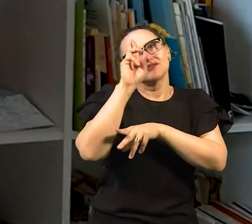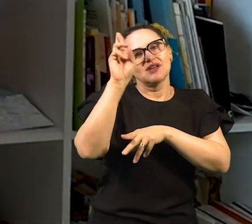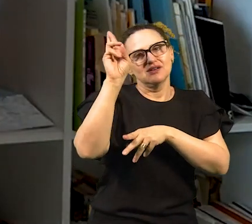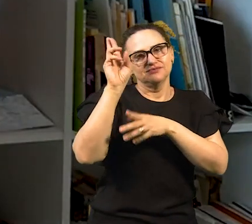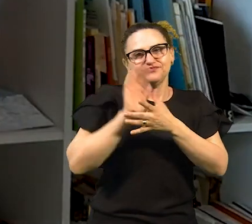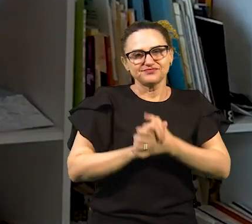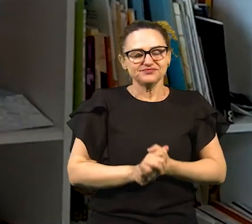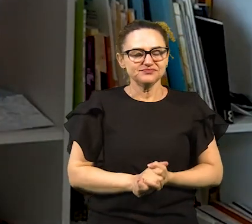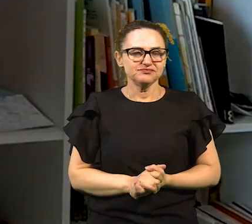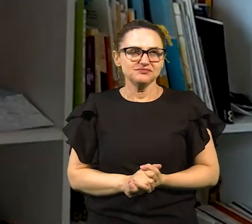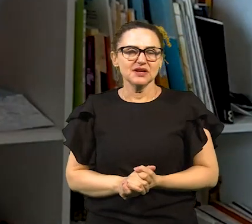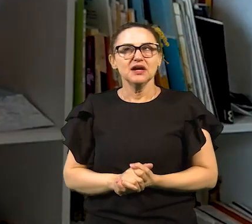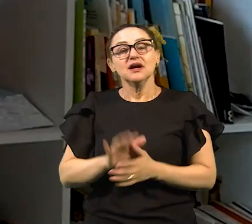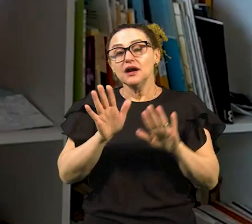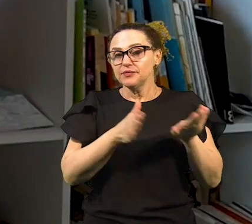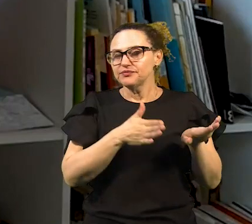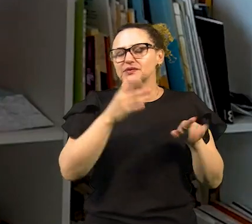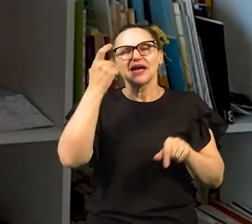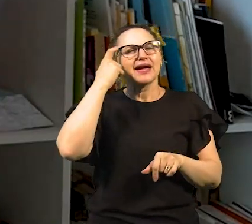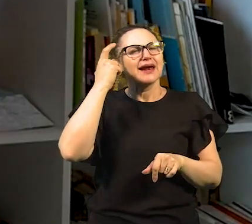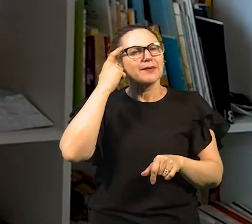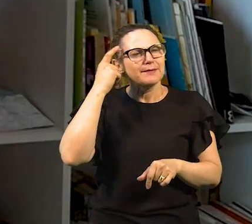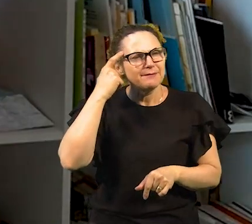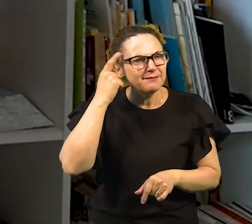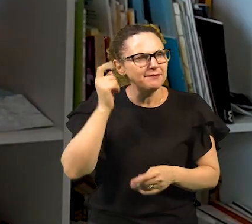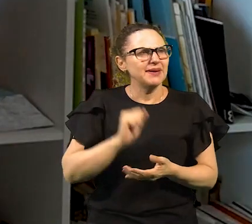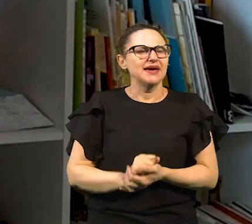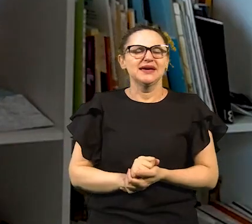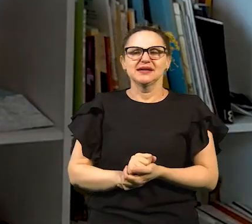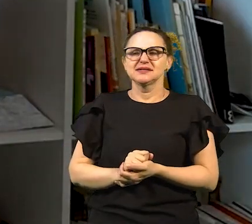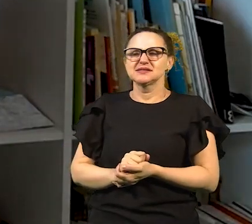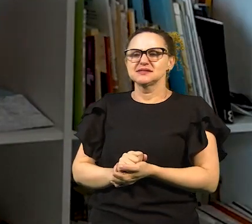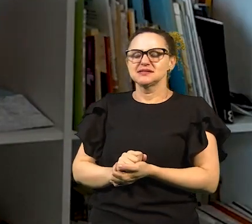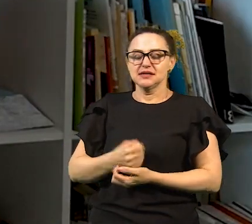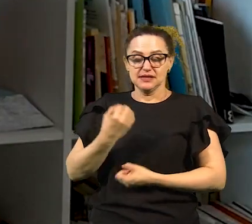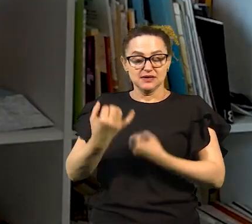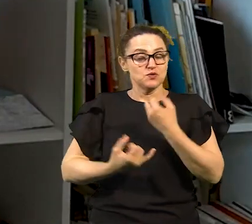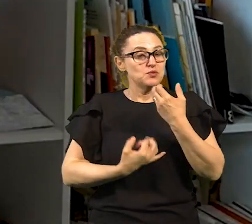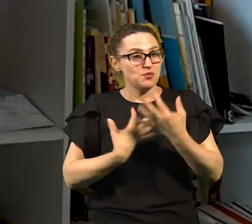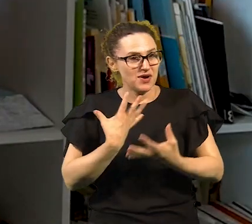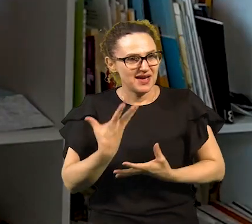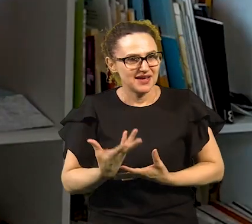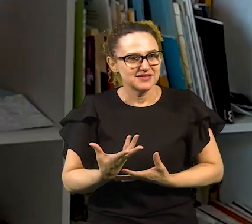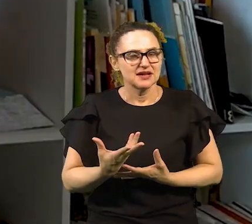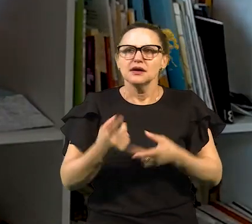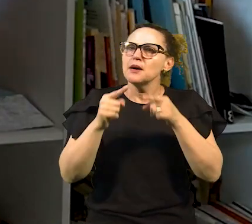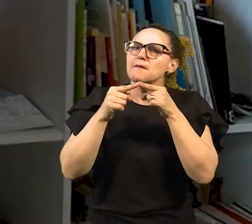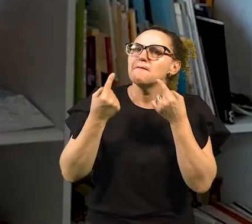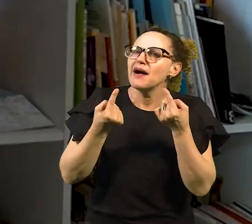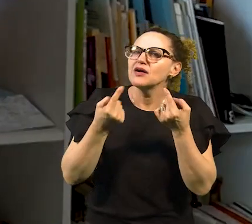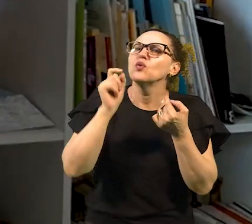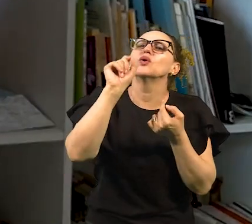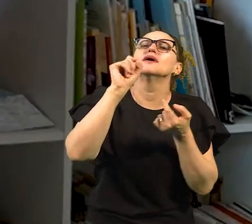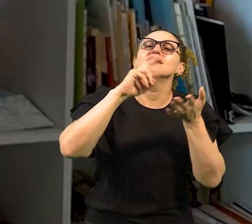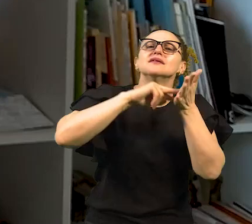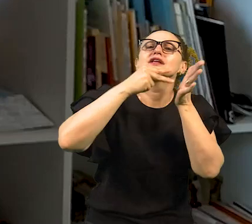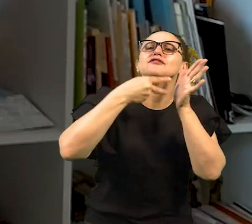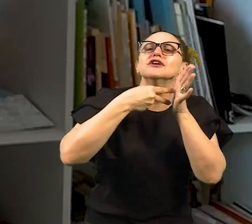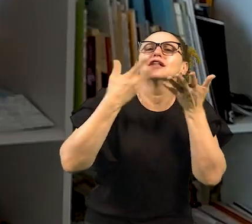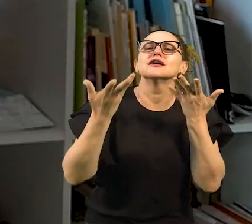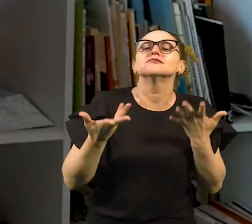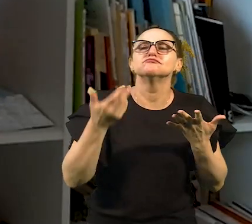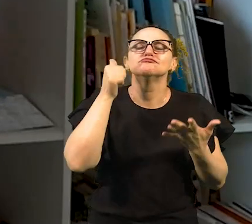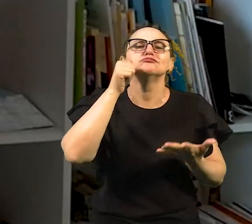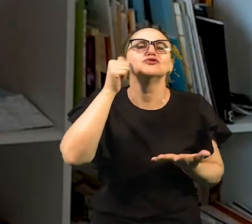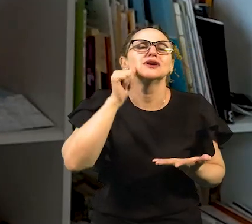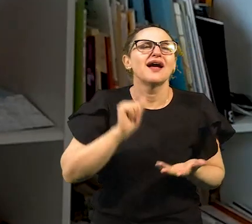aqui, ela pensa muito no seu lugar como poeta, na sua poesia como um todo, mas aqui ela está pensando o que significa ser mulher, o que significa você